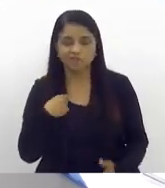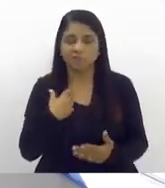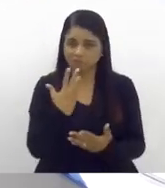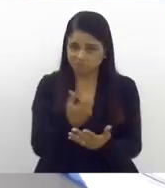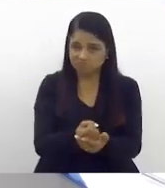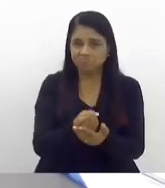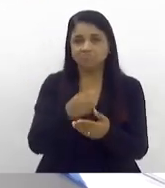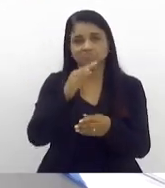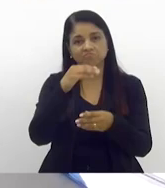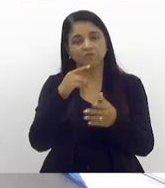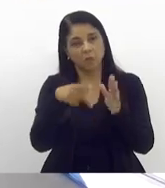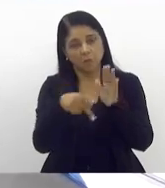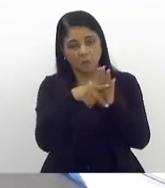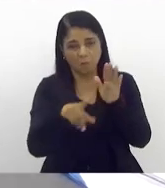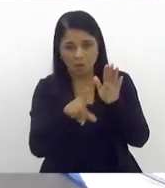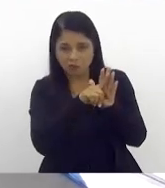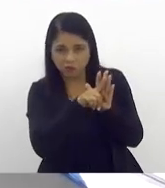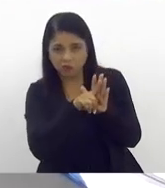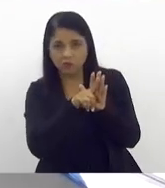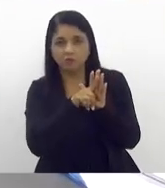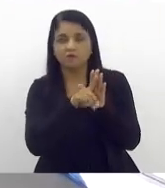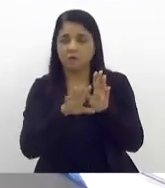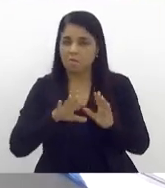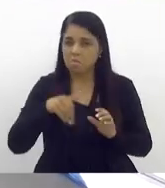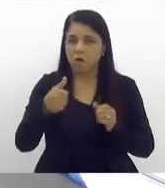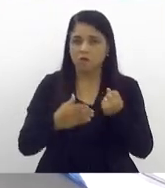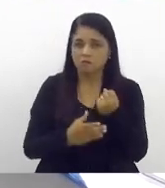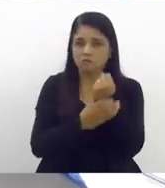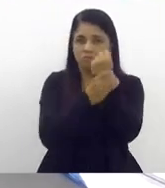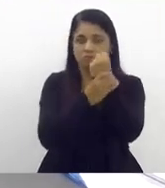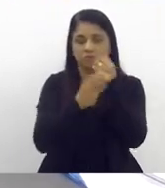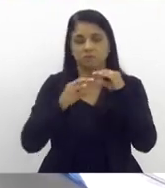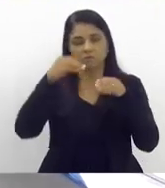projeto e que isso vai melhorar a segurança dos estádios.